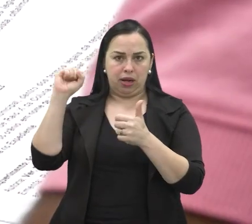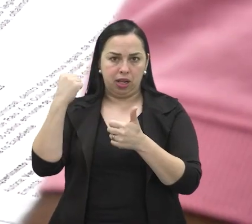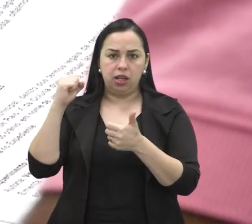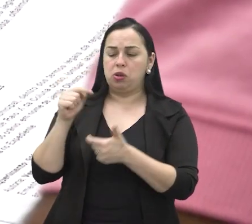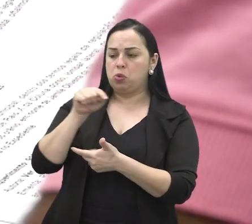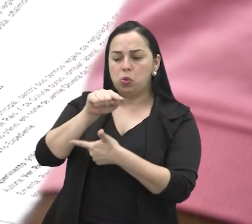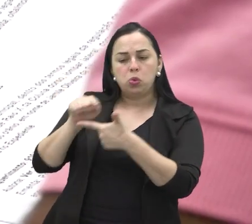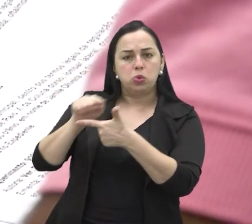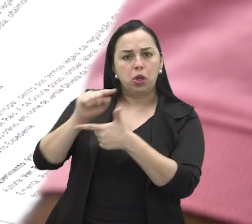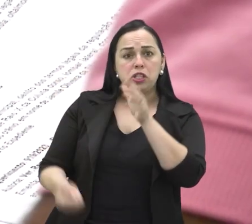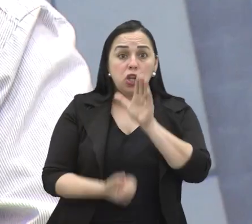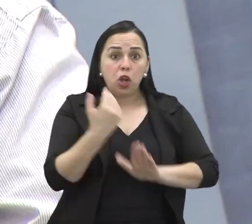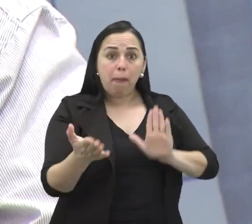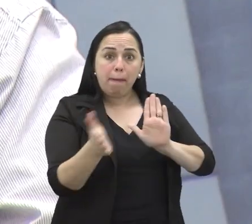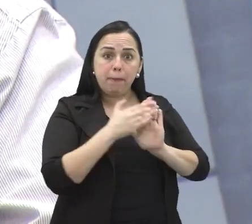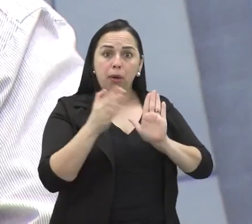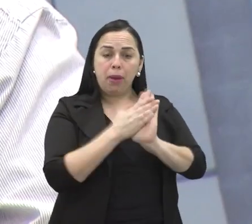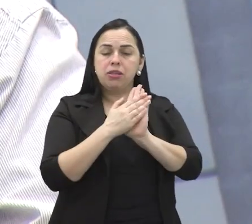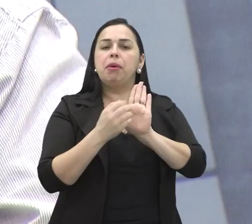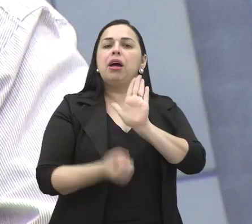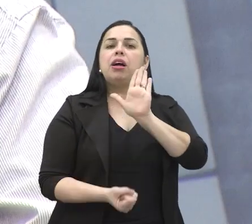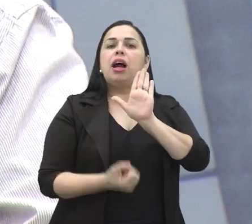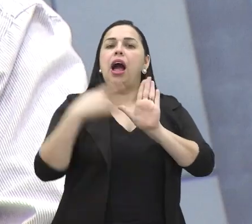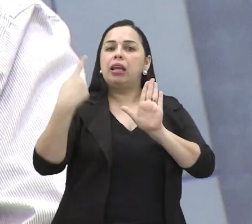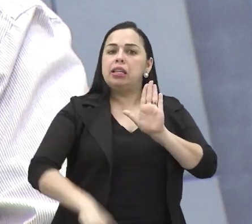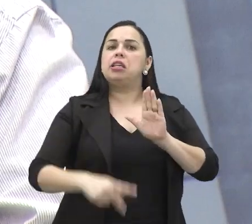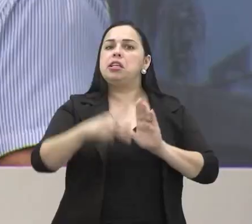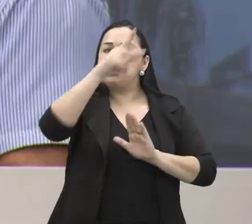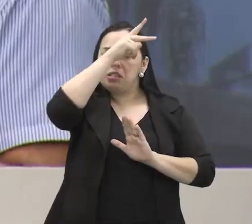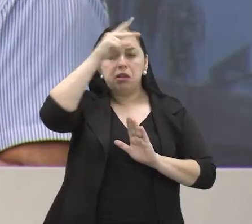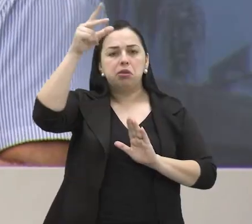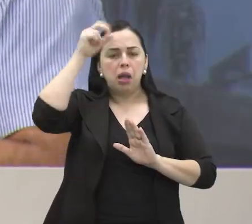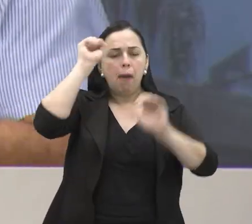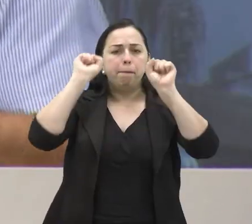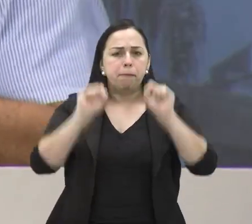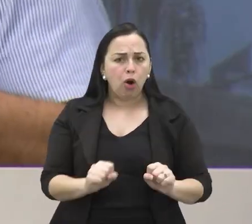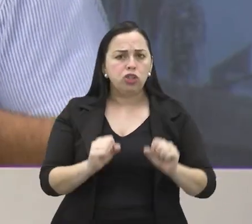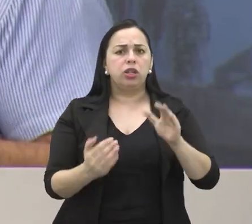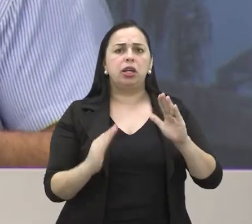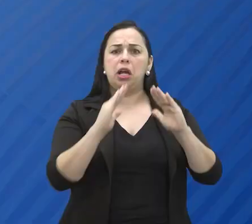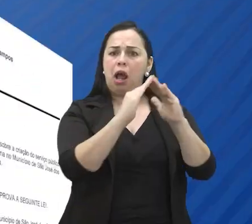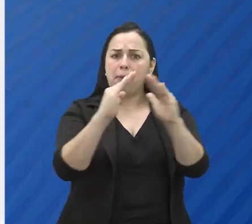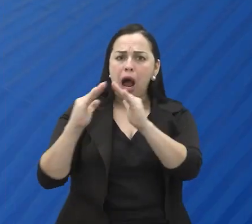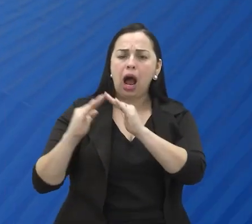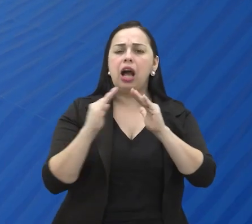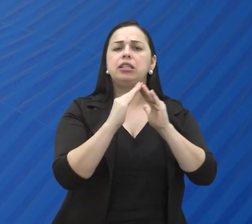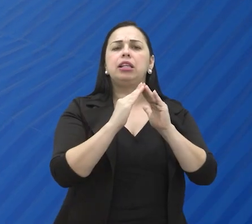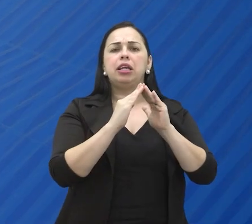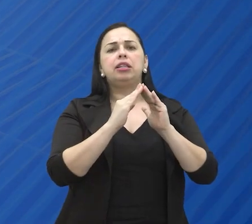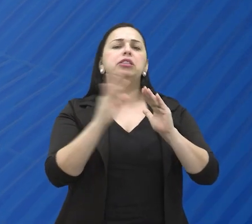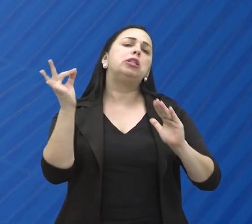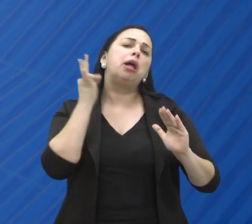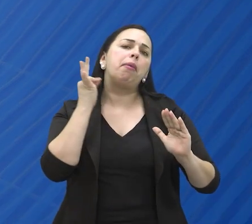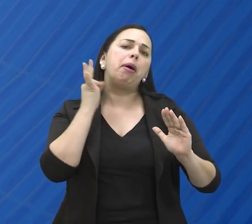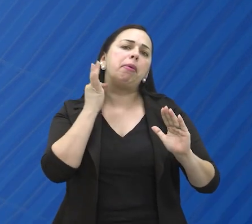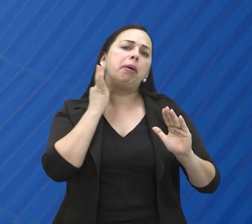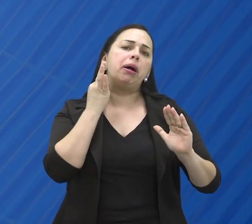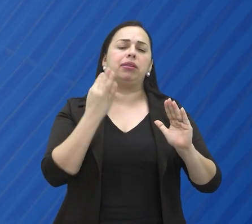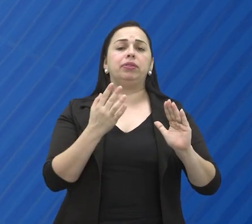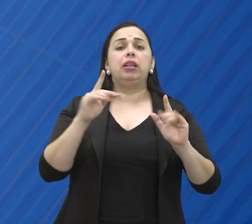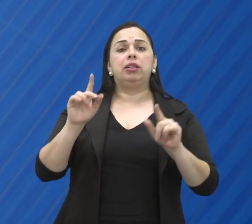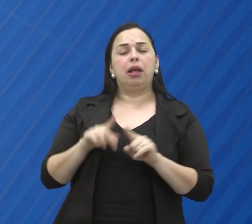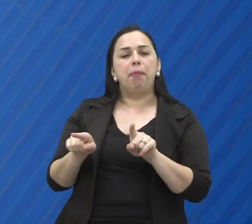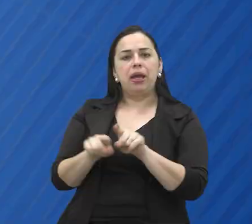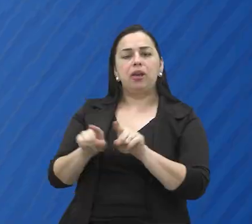Câmara aprovou o projeto de lei dos vereadores Júnior da Farmácia e Marcão da Academia para criar na cidade a